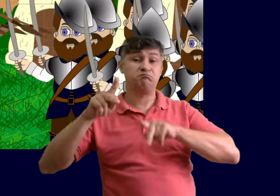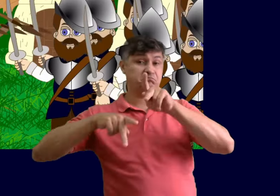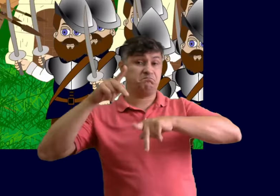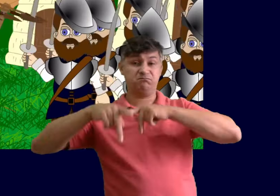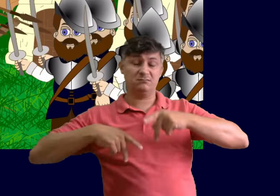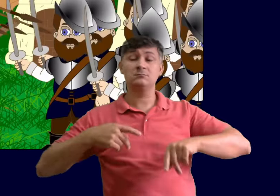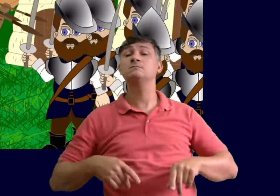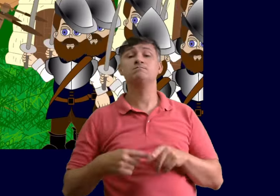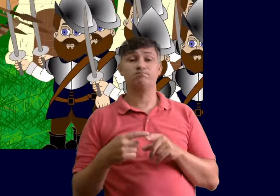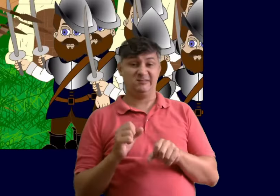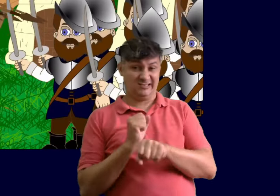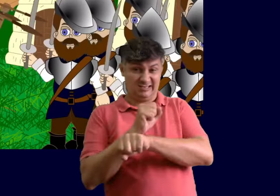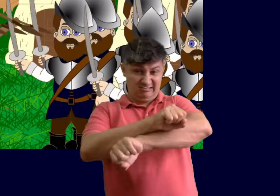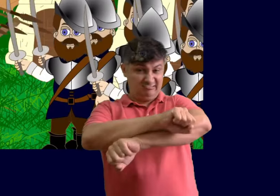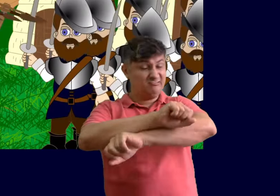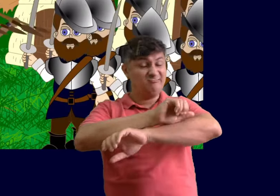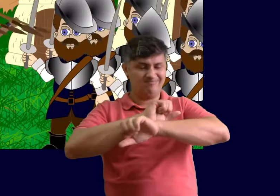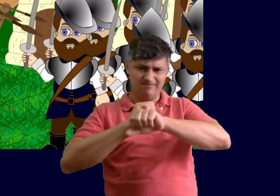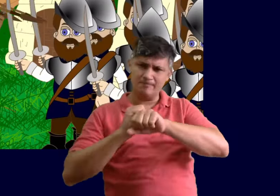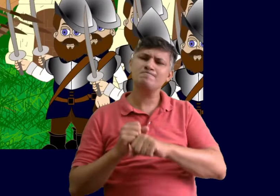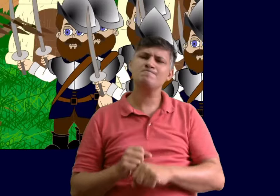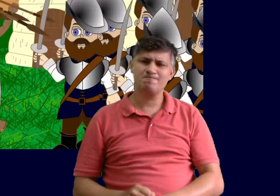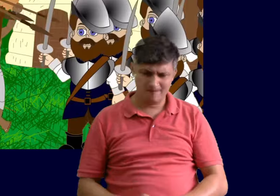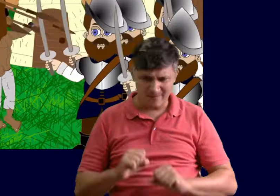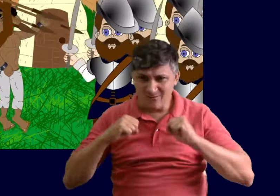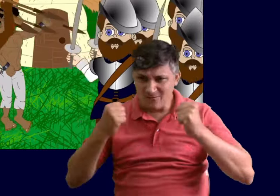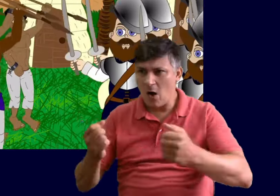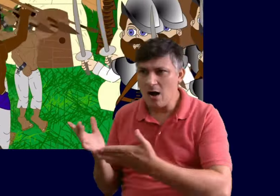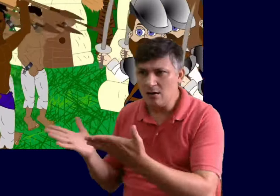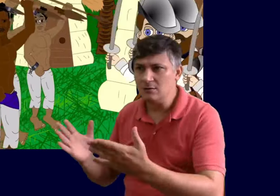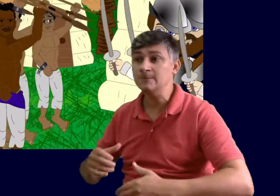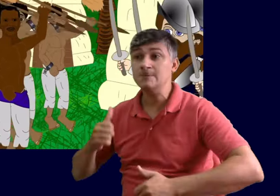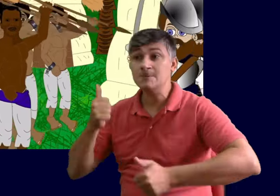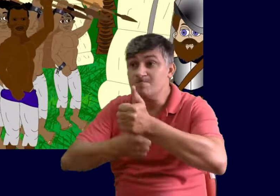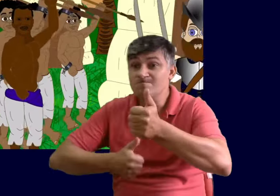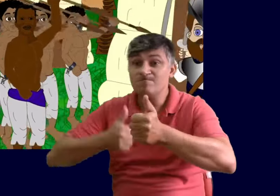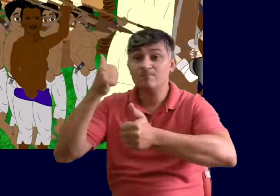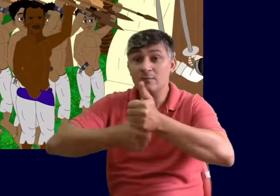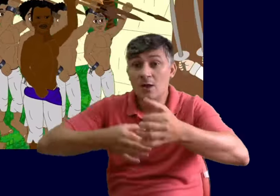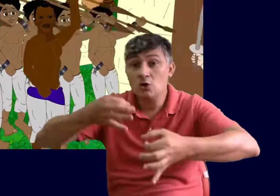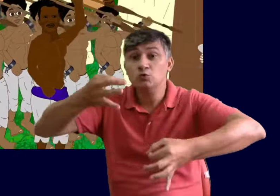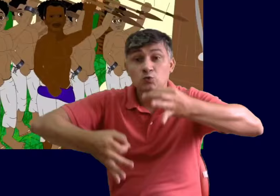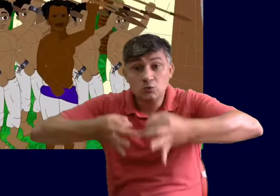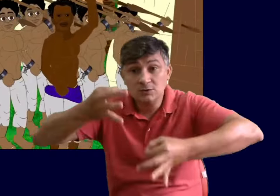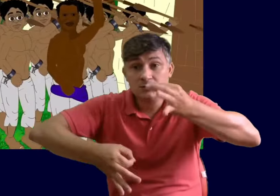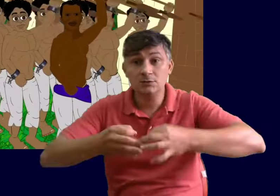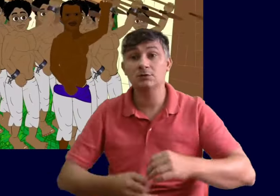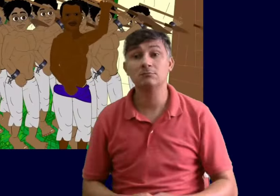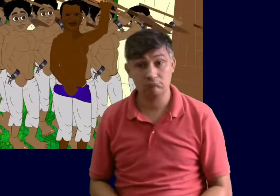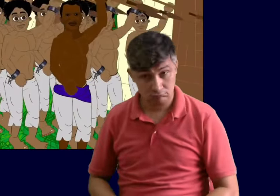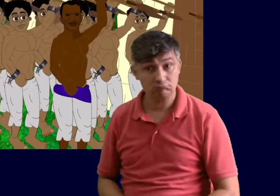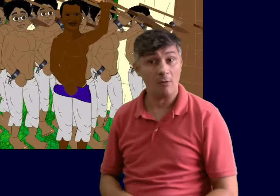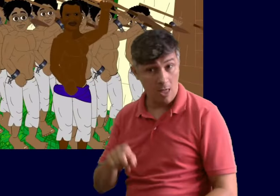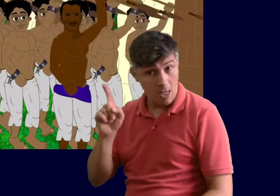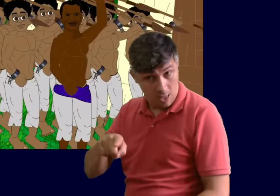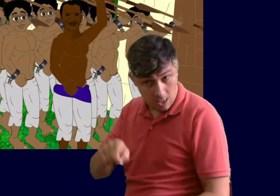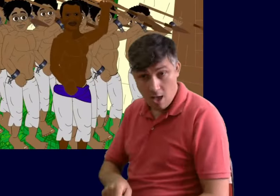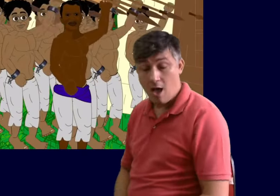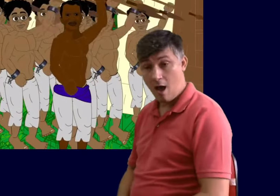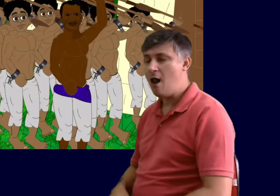contra a escravidão. Um verdadeiro herói que lutava por justiça. Ele era a resistência.